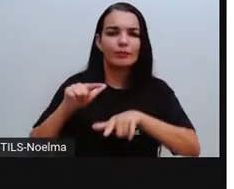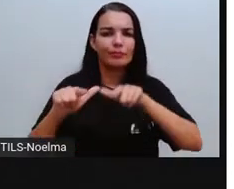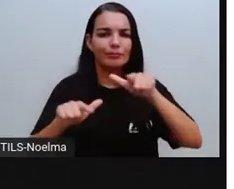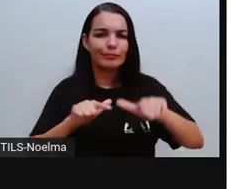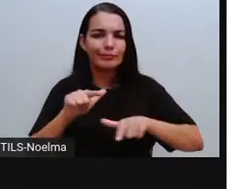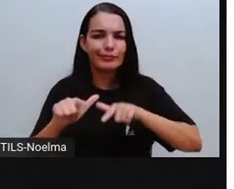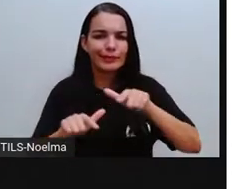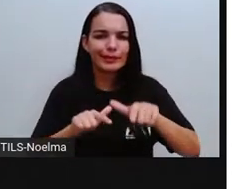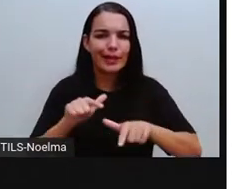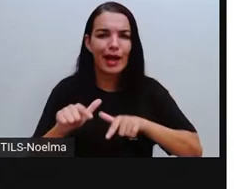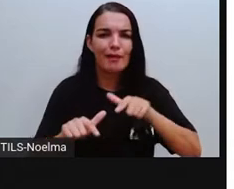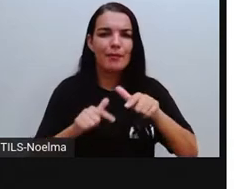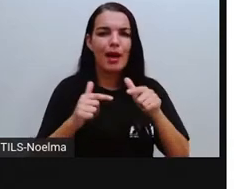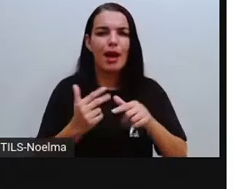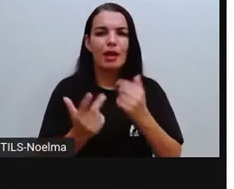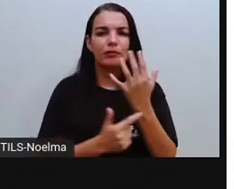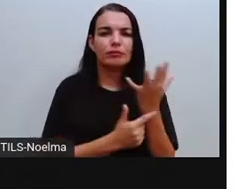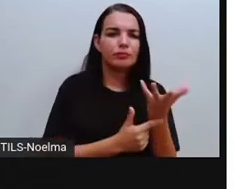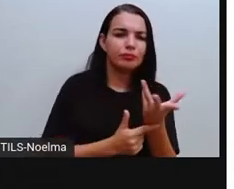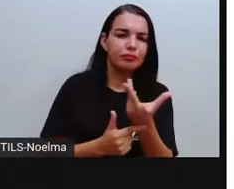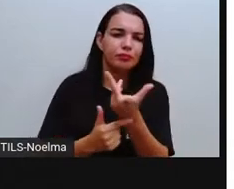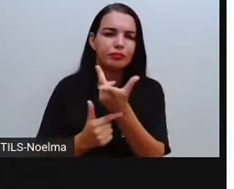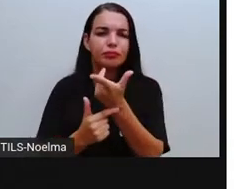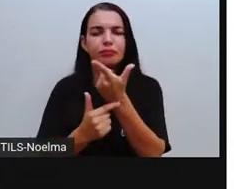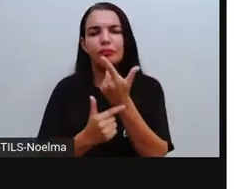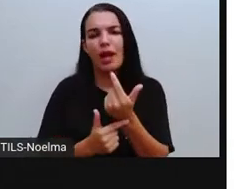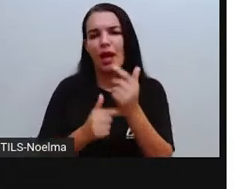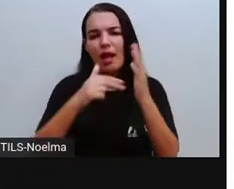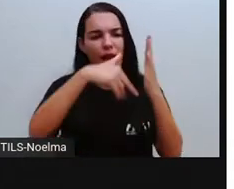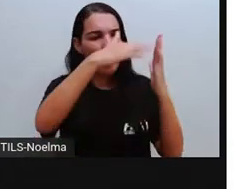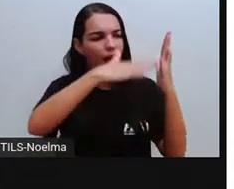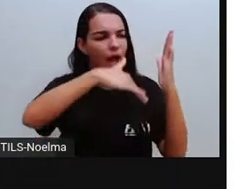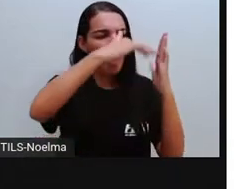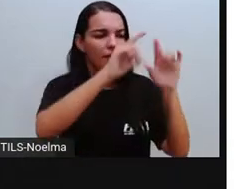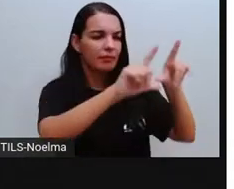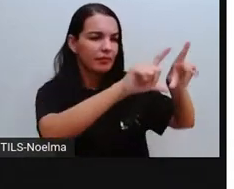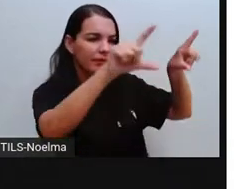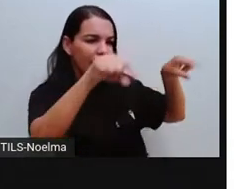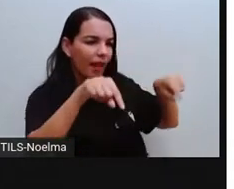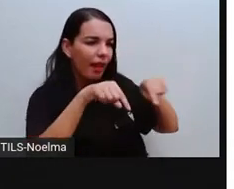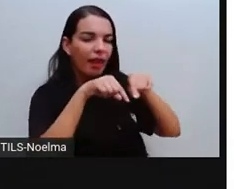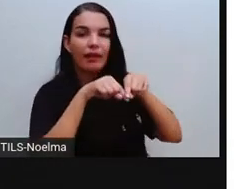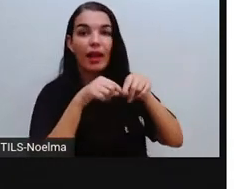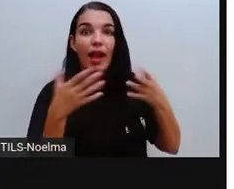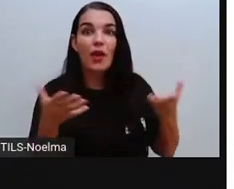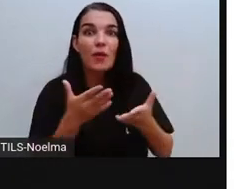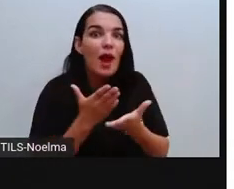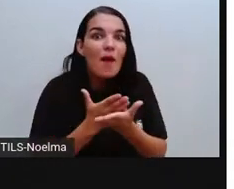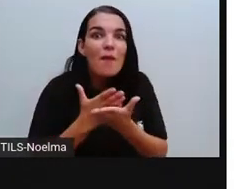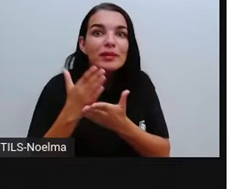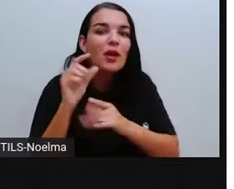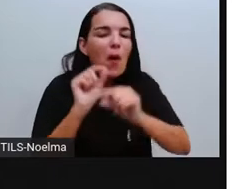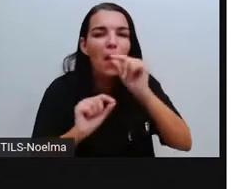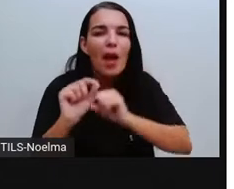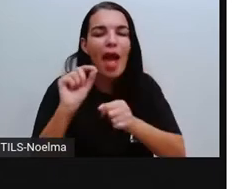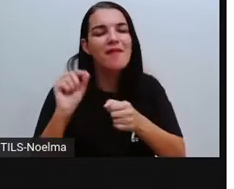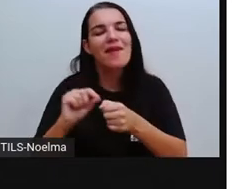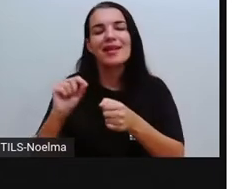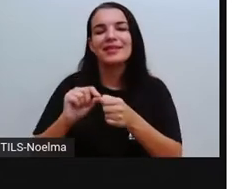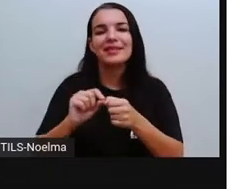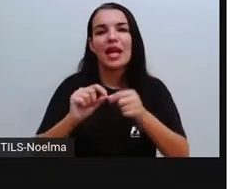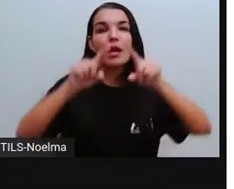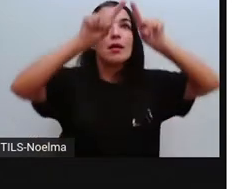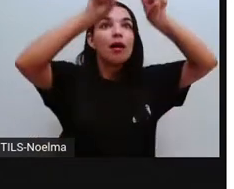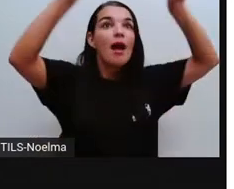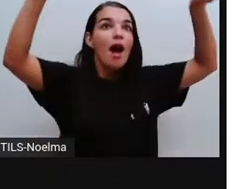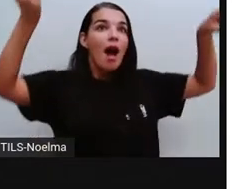né, que trabalhava com telas, né, misturando cores aí, e começa a desenvolver grandes murais em